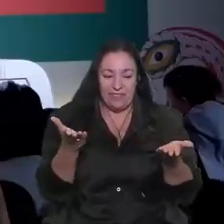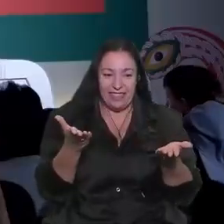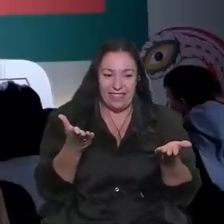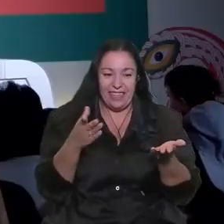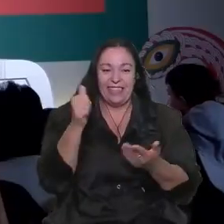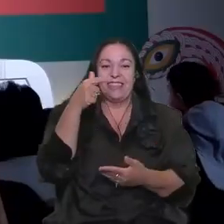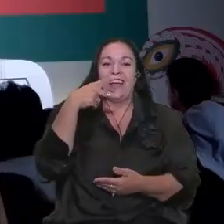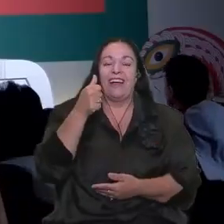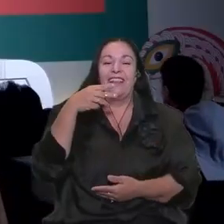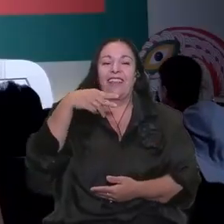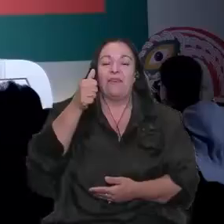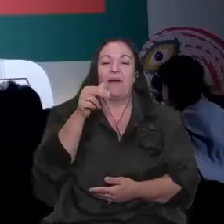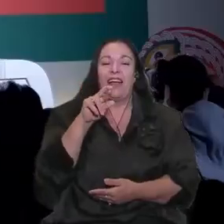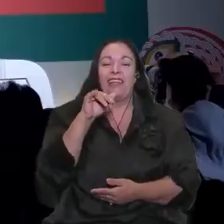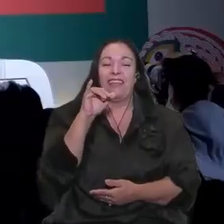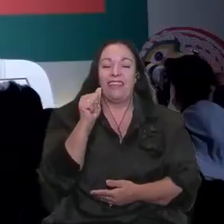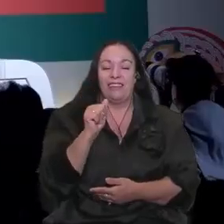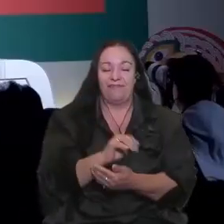Ana Maria.